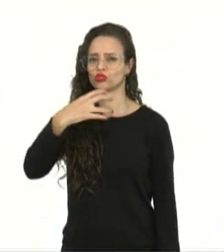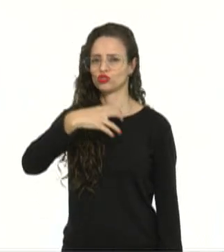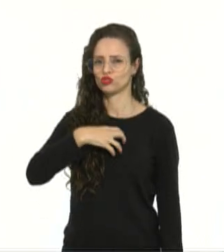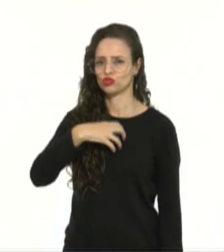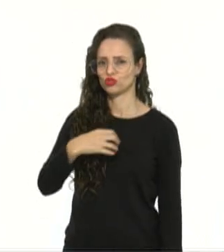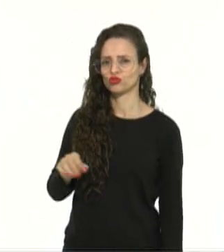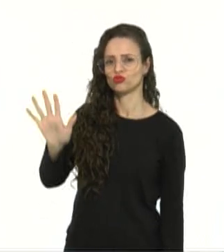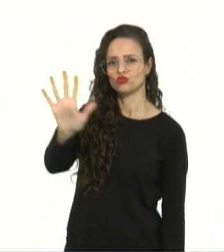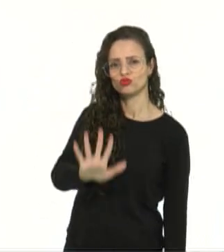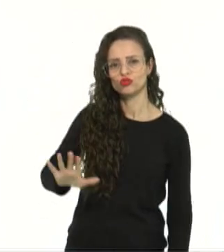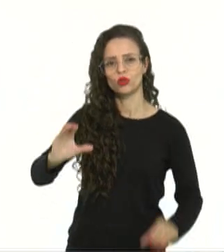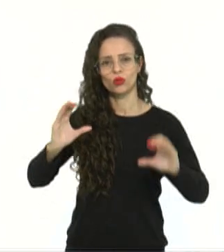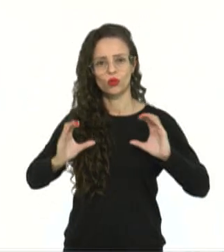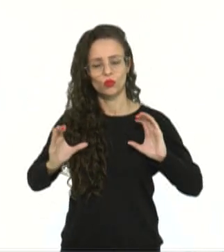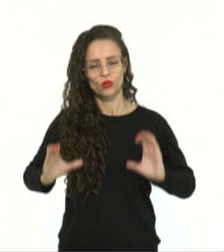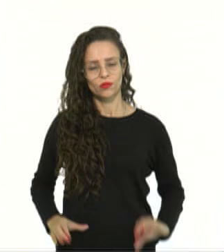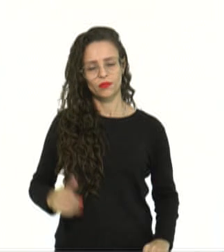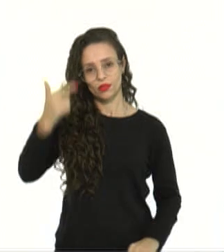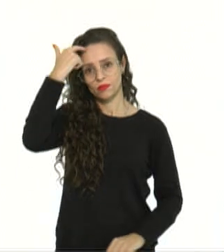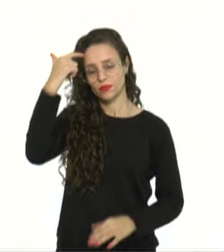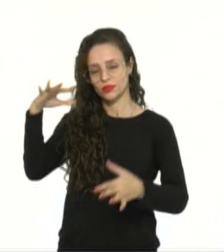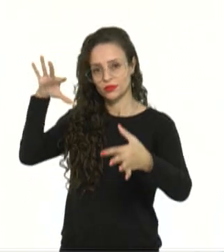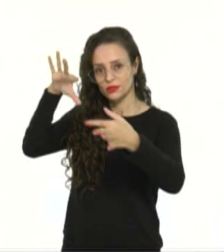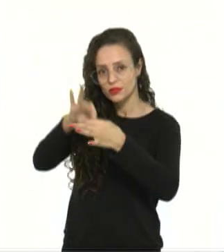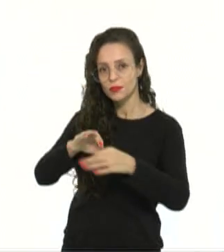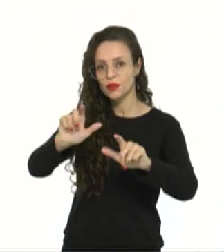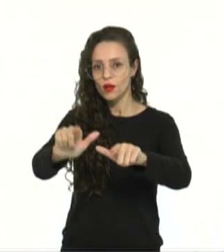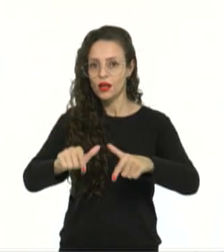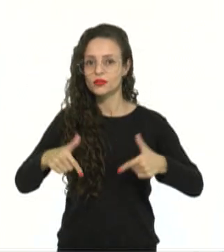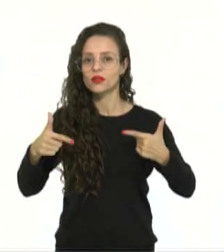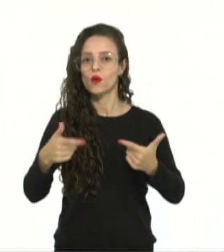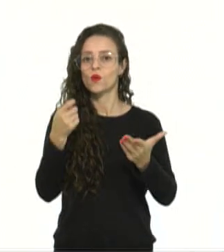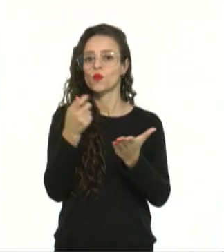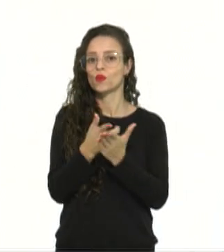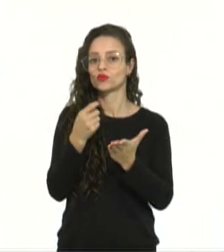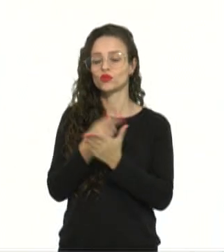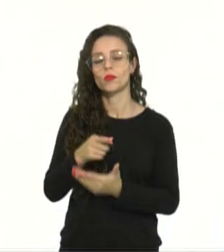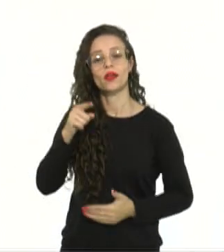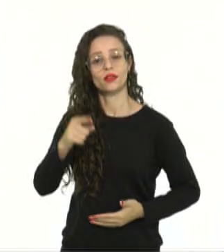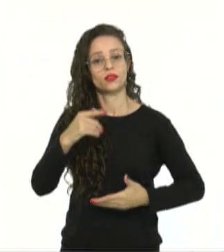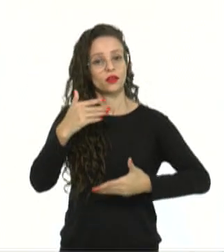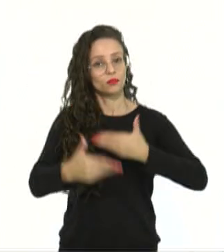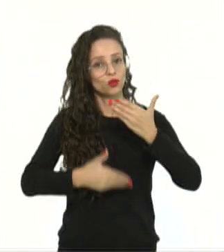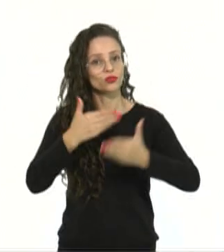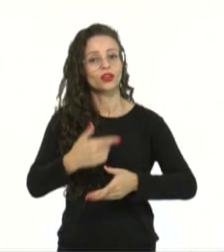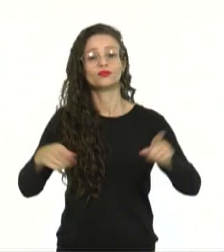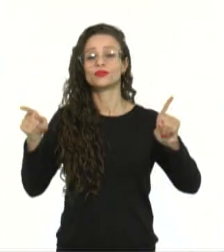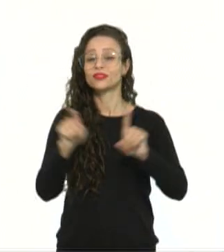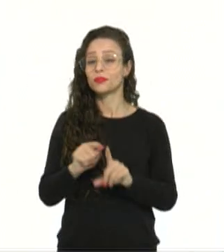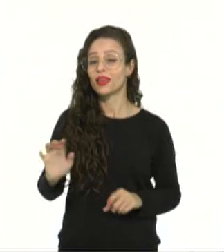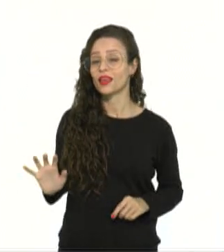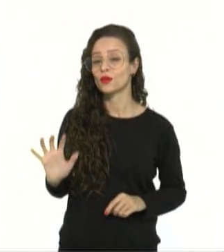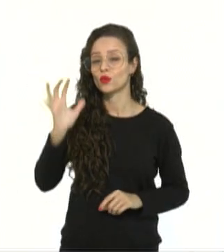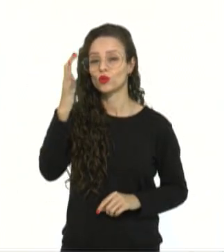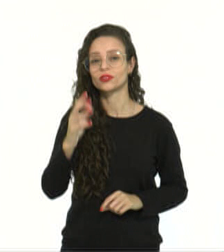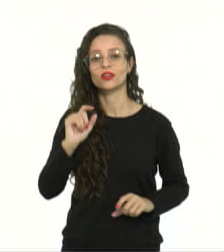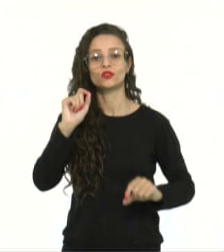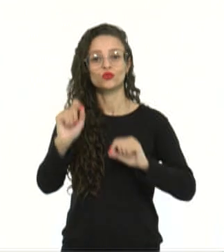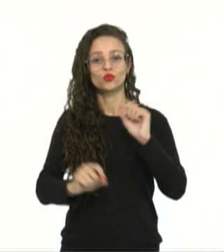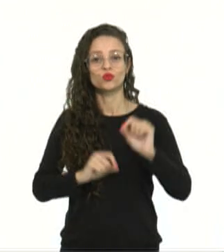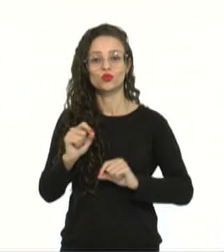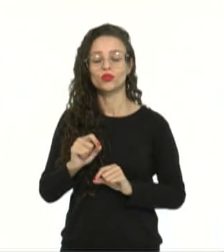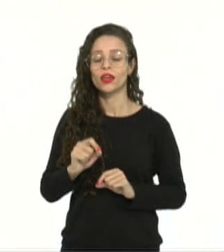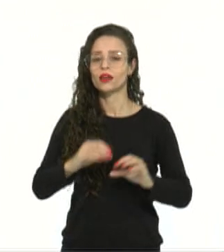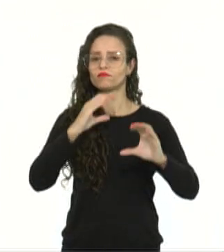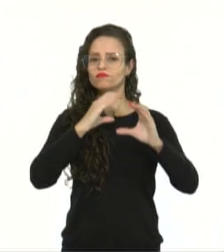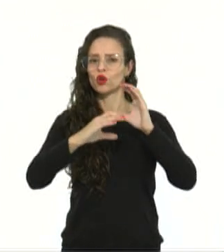de comportamento e pensamento, ação e consumo, este processo de alienação ocorre com a ação dos meios